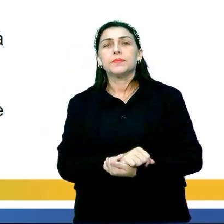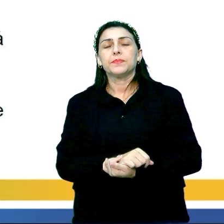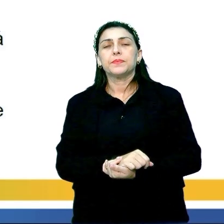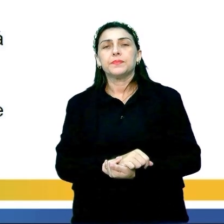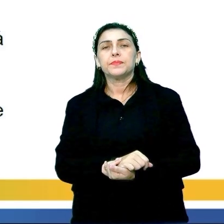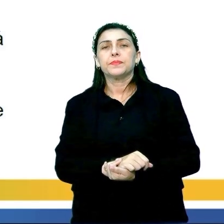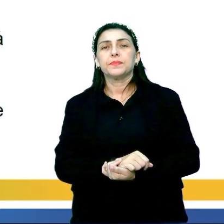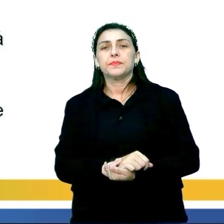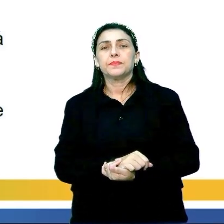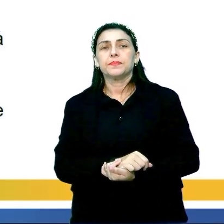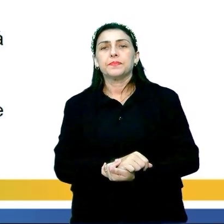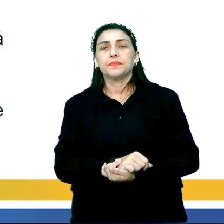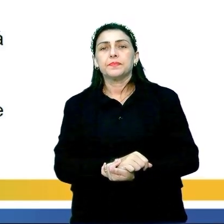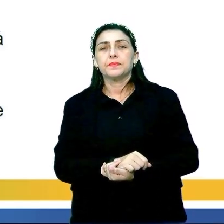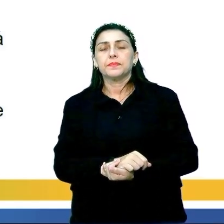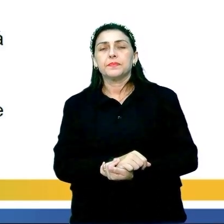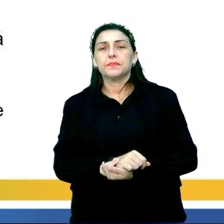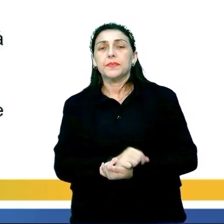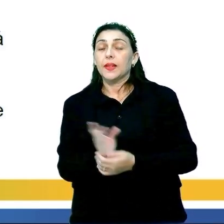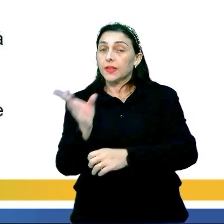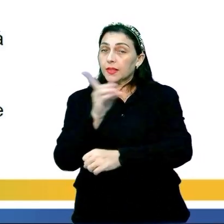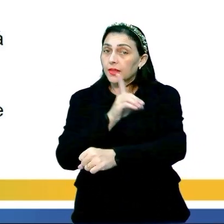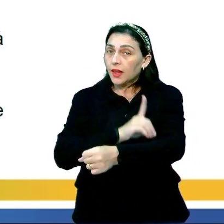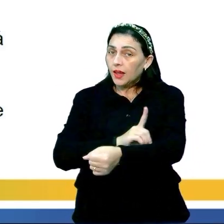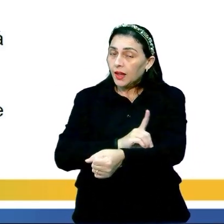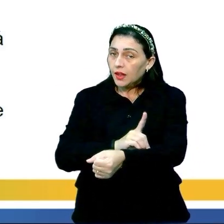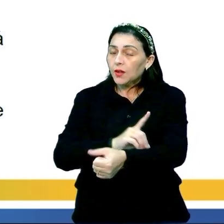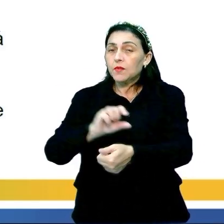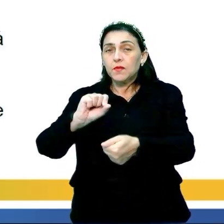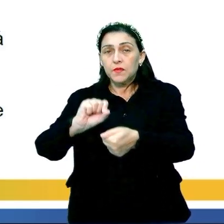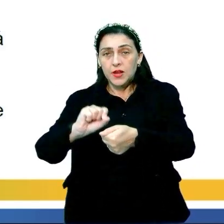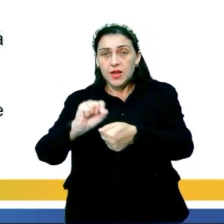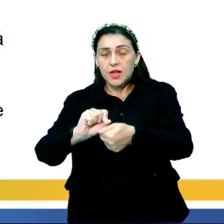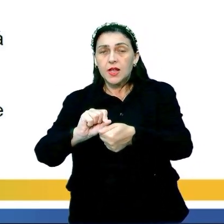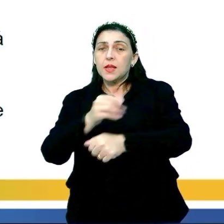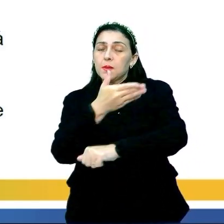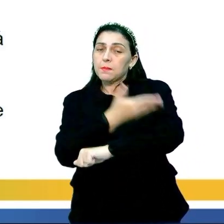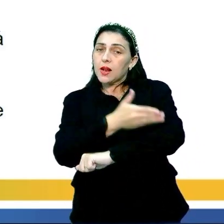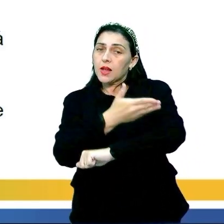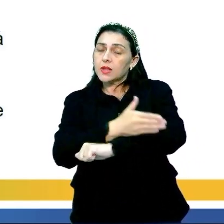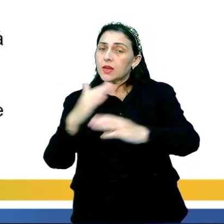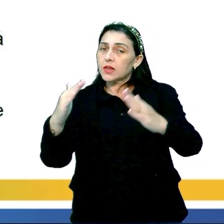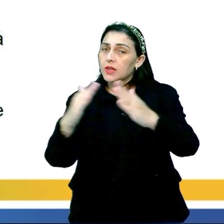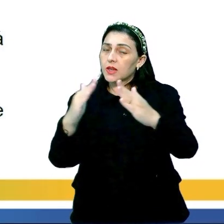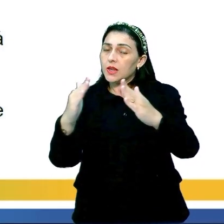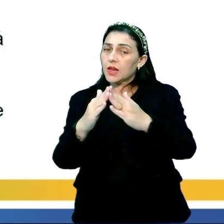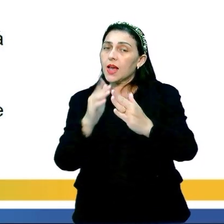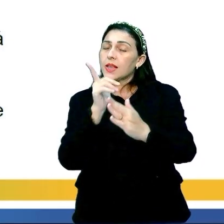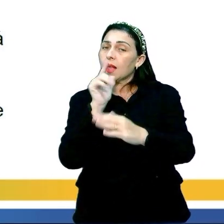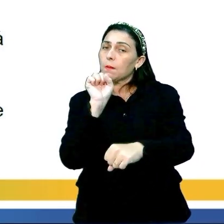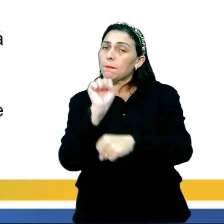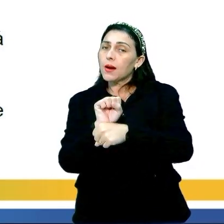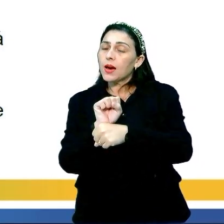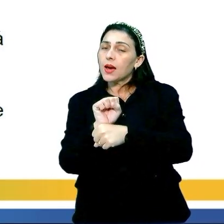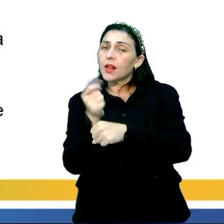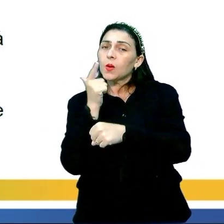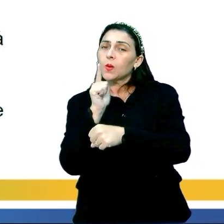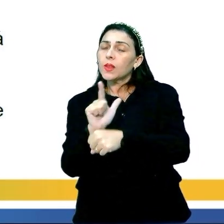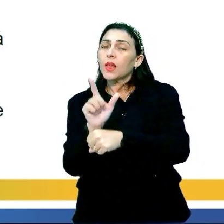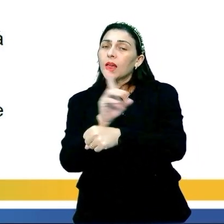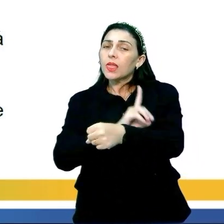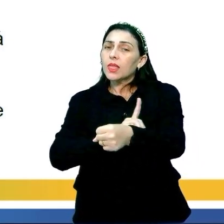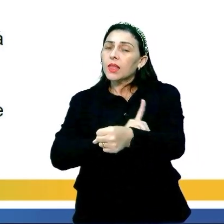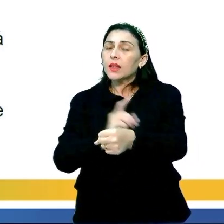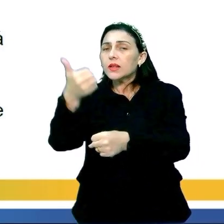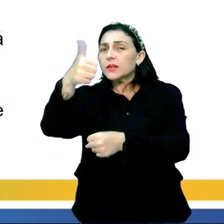campanha, que é essa campanha aqui contra a dengue. Dengue, faça sua lição de casa, água parada da dengue. Analisando